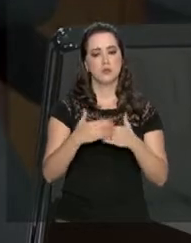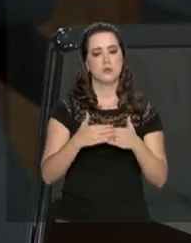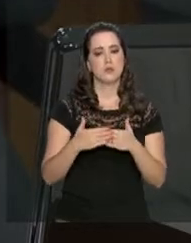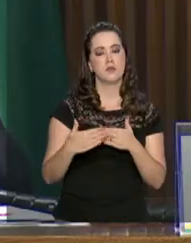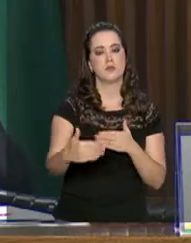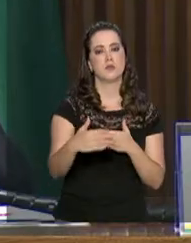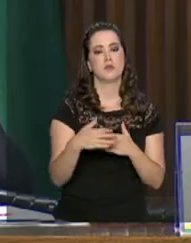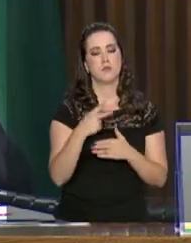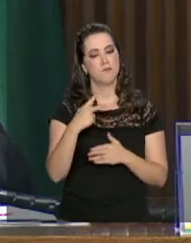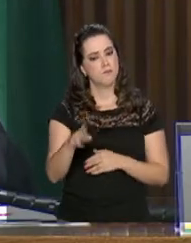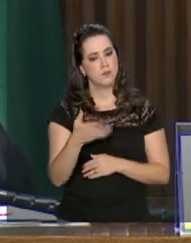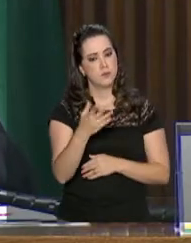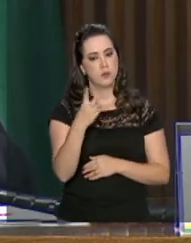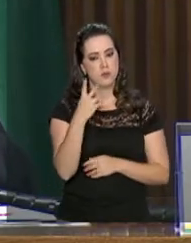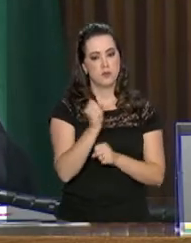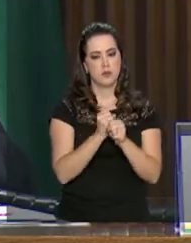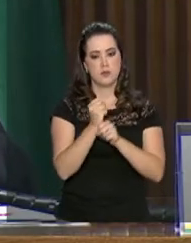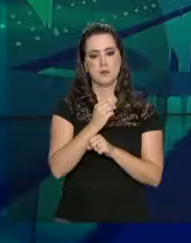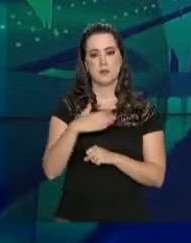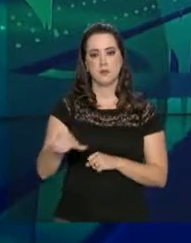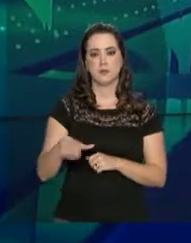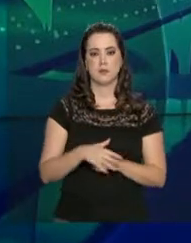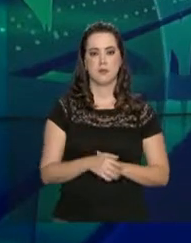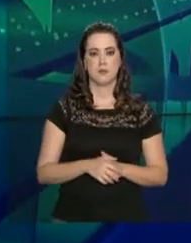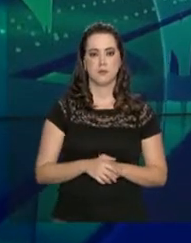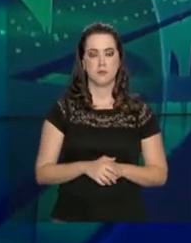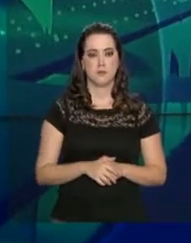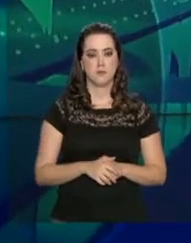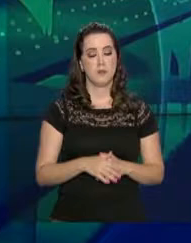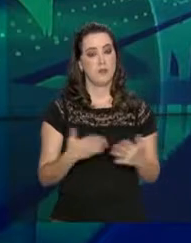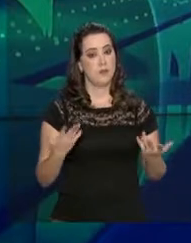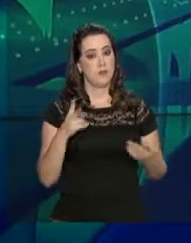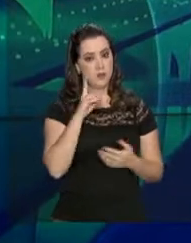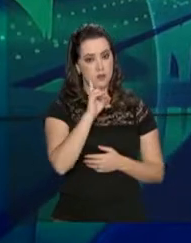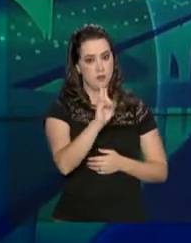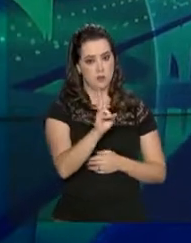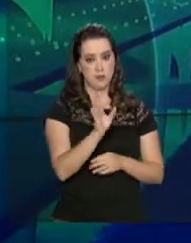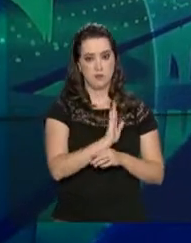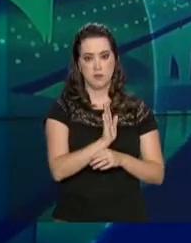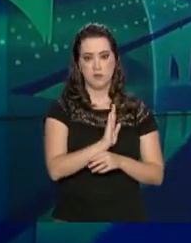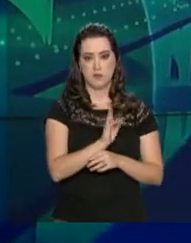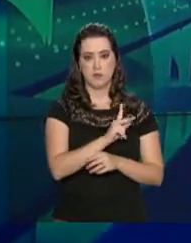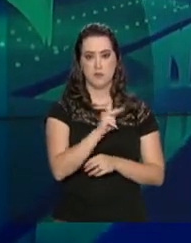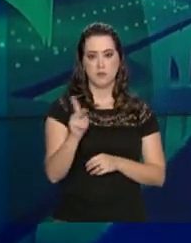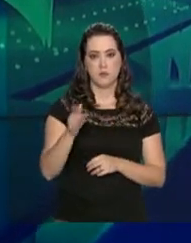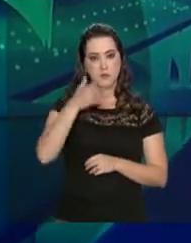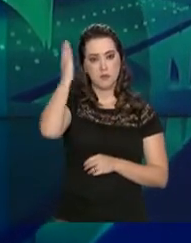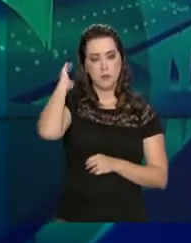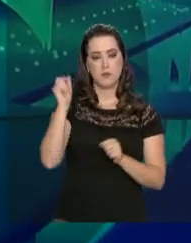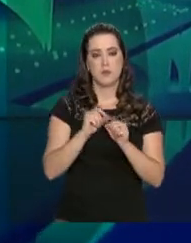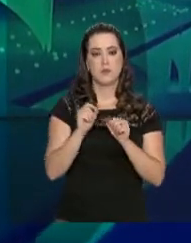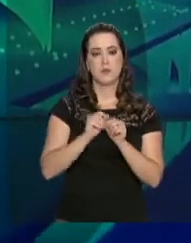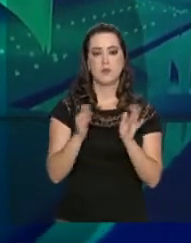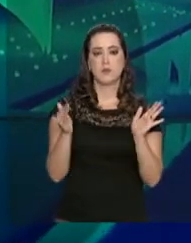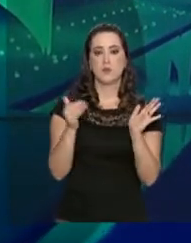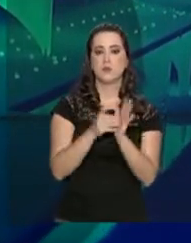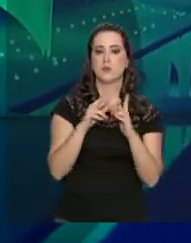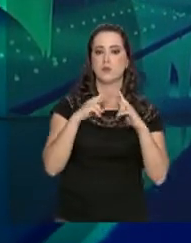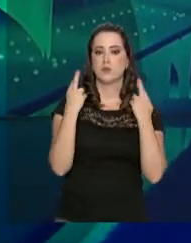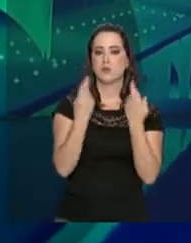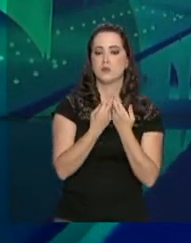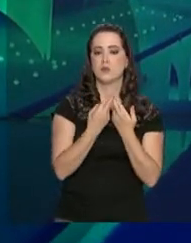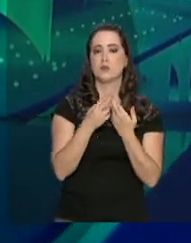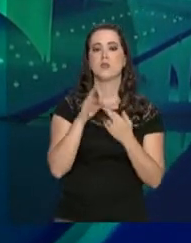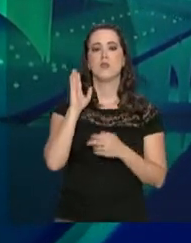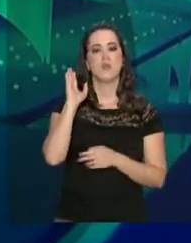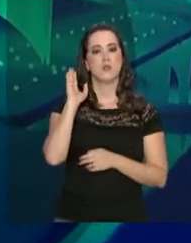pelo senhor ao longo desses 2 anos e meio. Bem, nós vimos aí na reportagem que o presidente Michel Temer fez a sua última